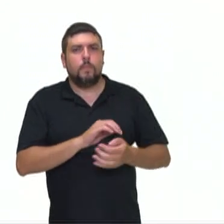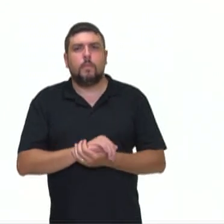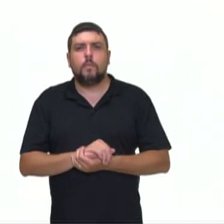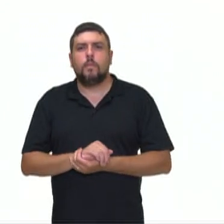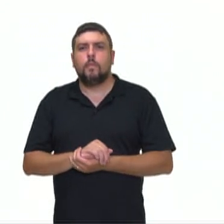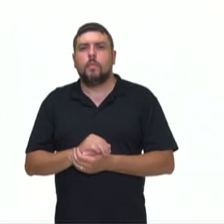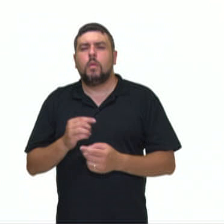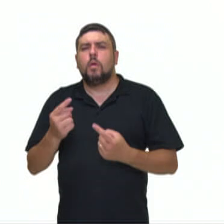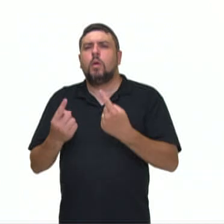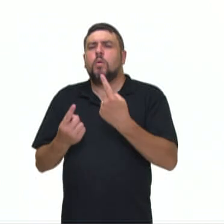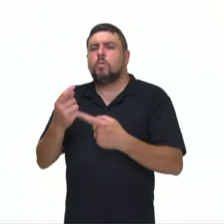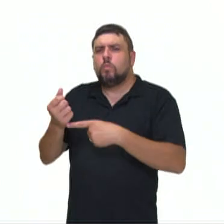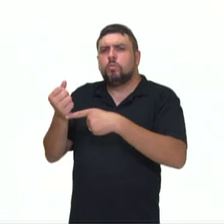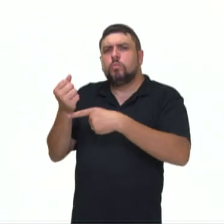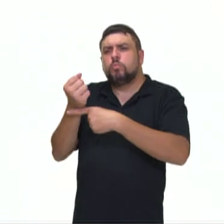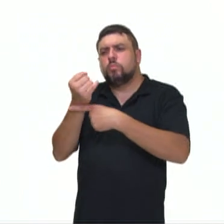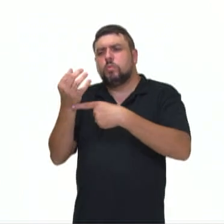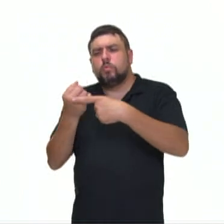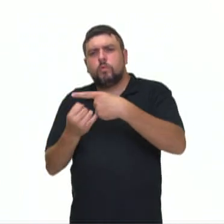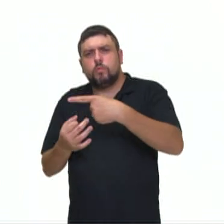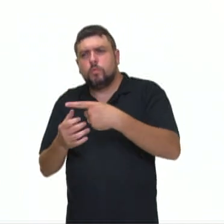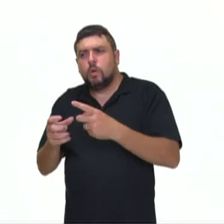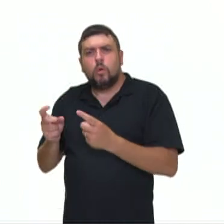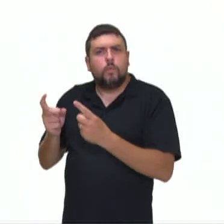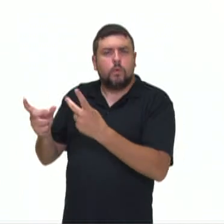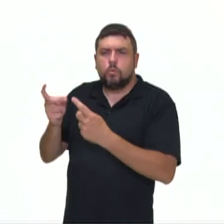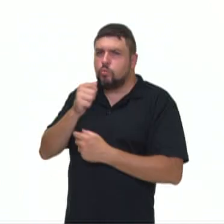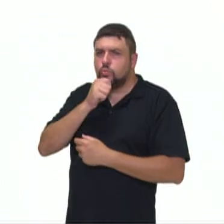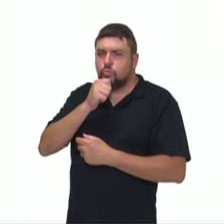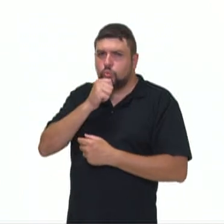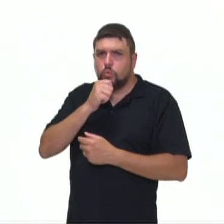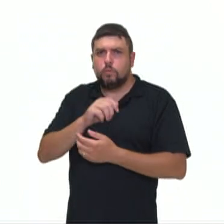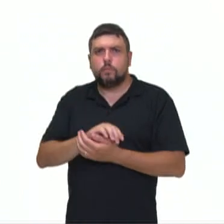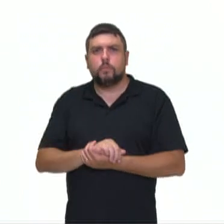fração que corresponde aos apartamentos que não foram vendidos ou reservados?